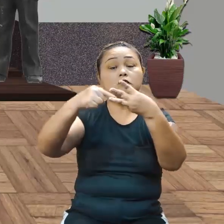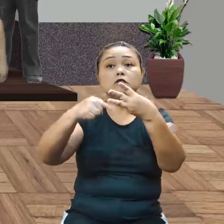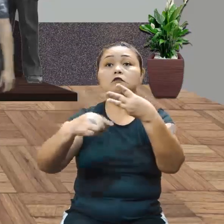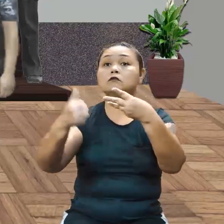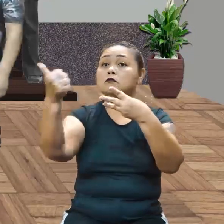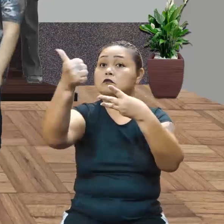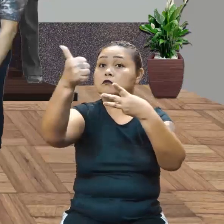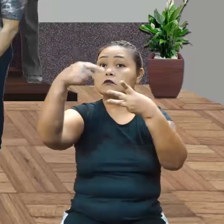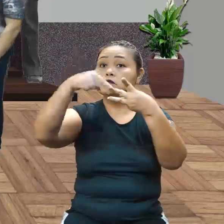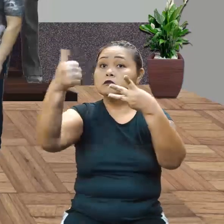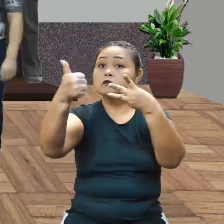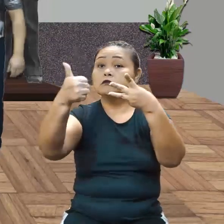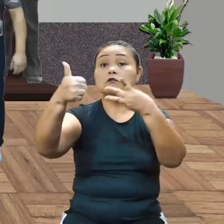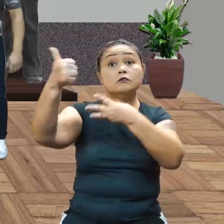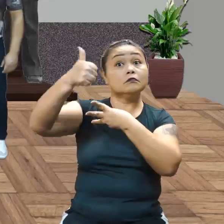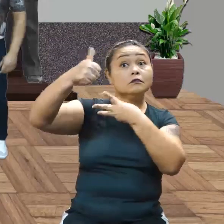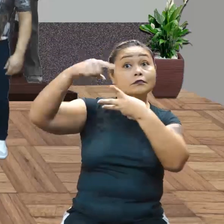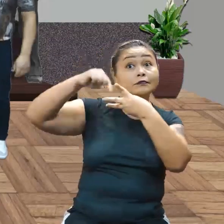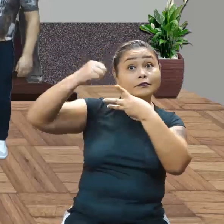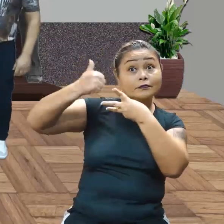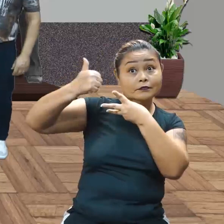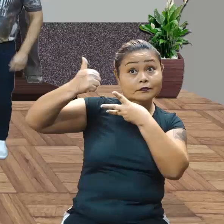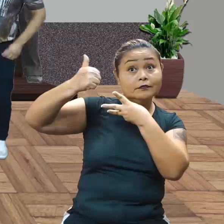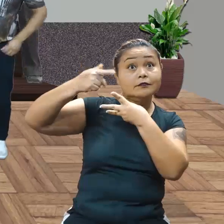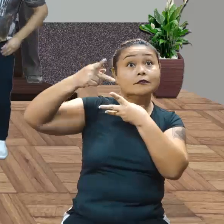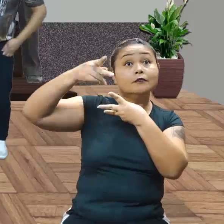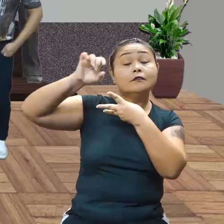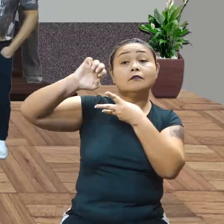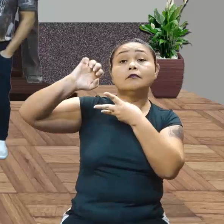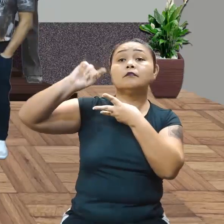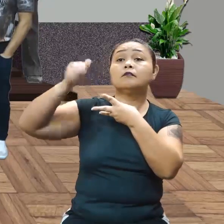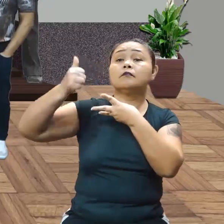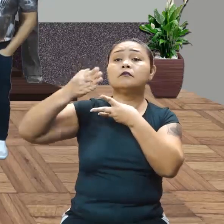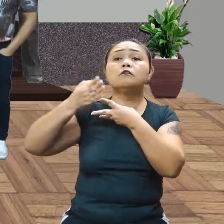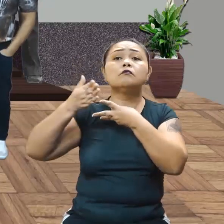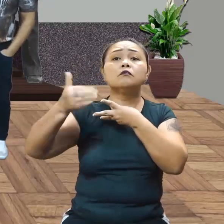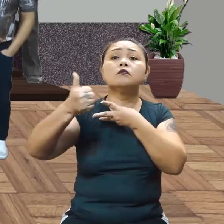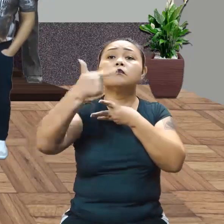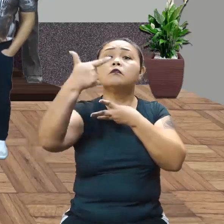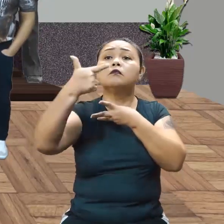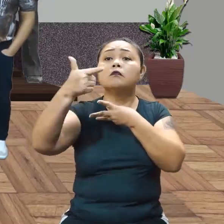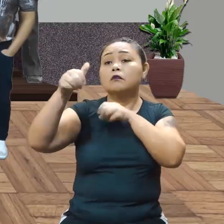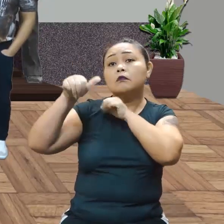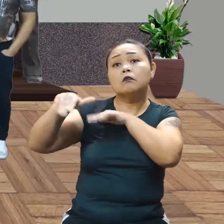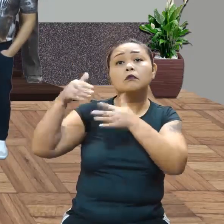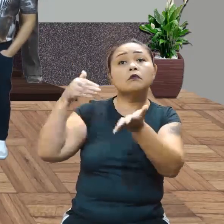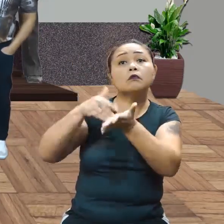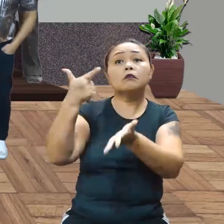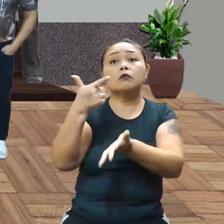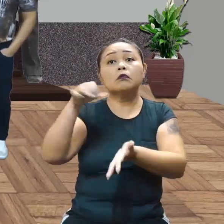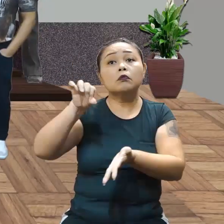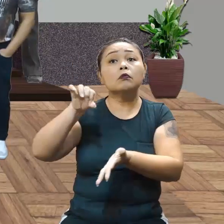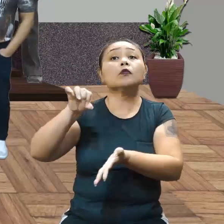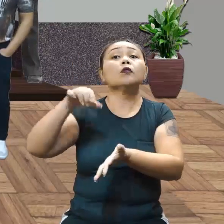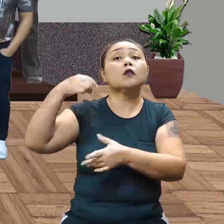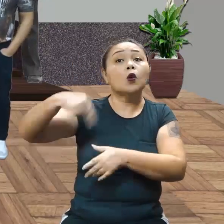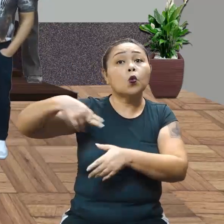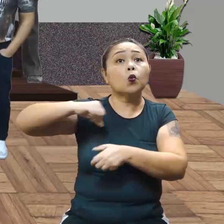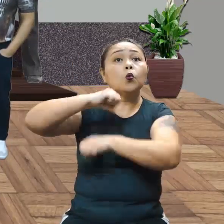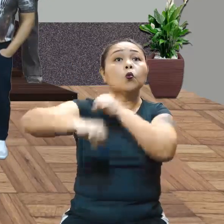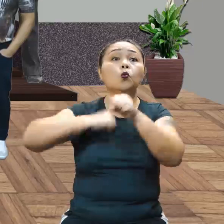Ela é dividida dentro dessa primeira etapa aqui, essa primeira etapa que começa em 2 de setembro a 29 de novembro